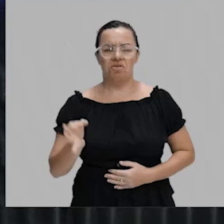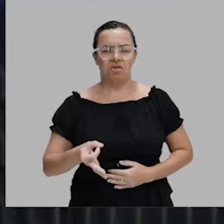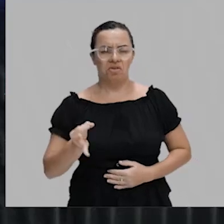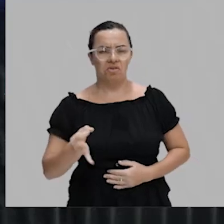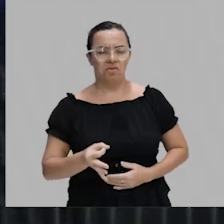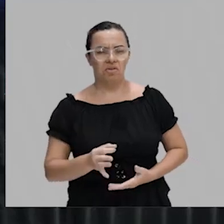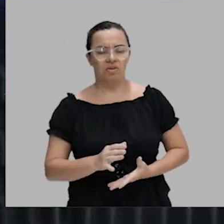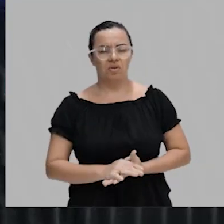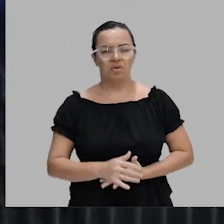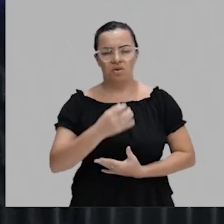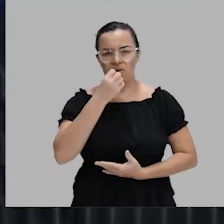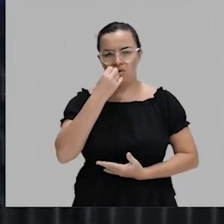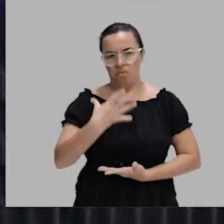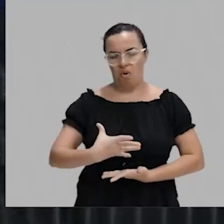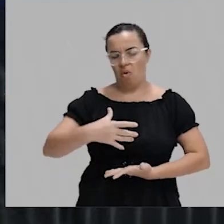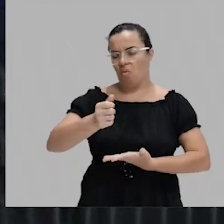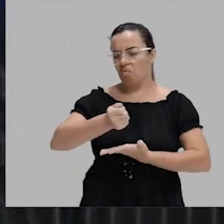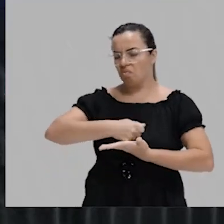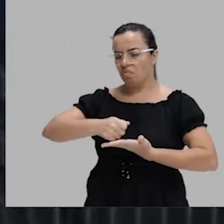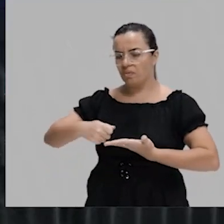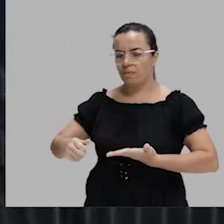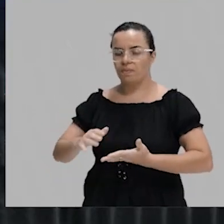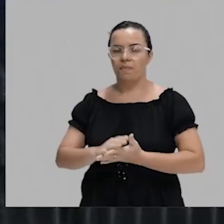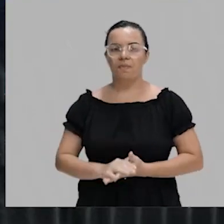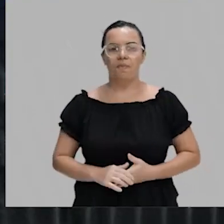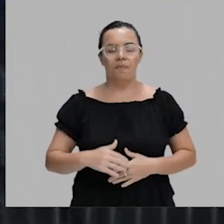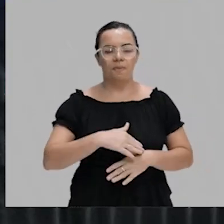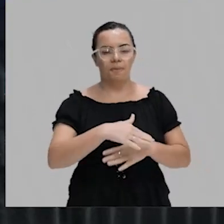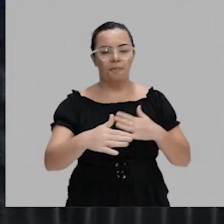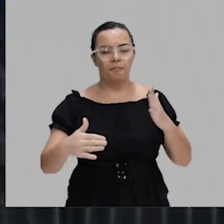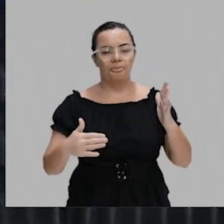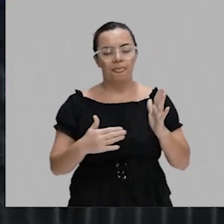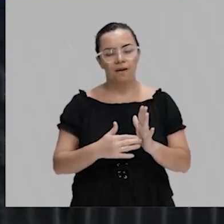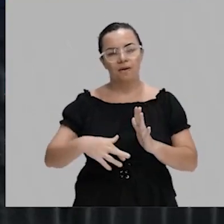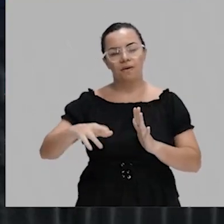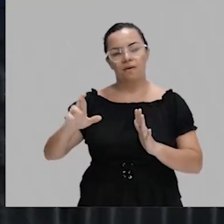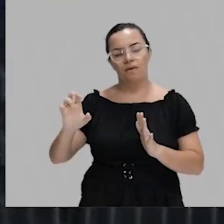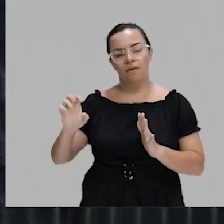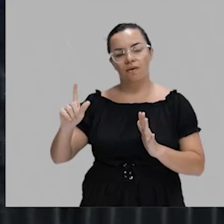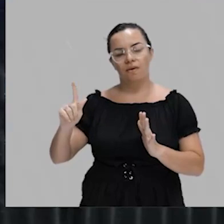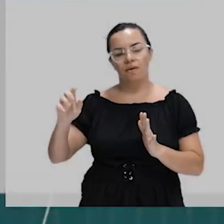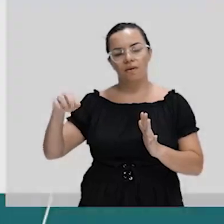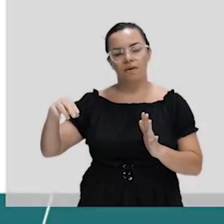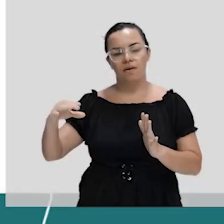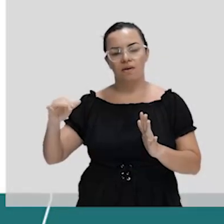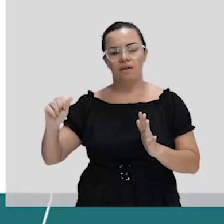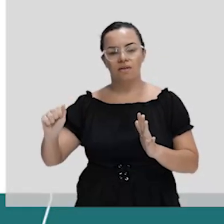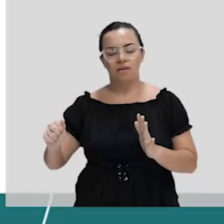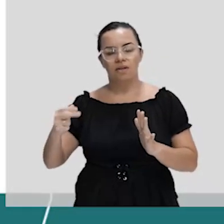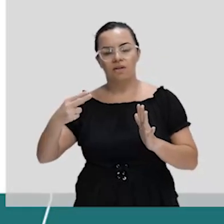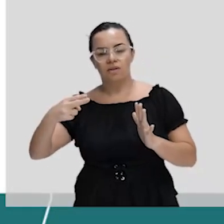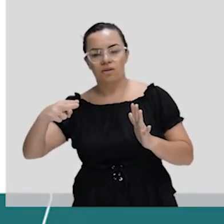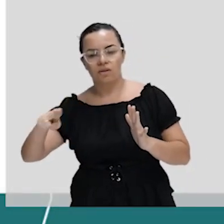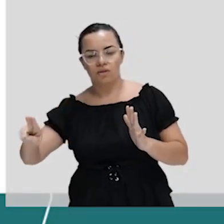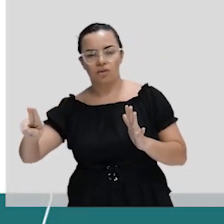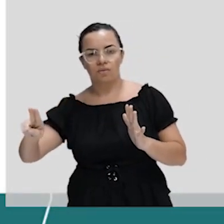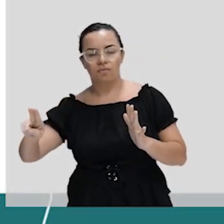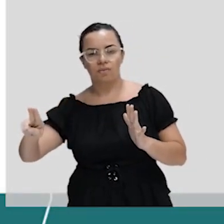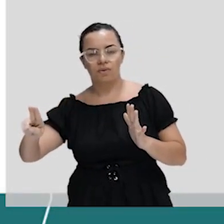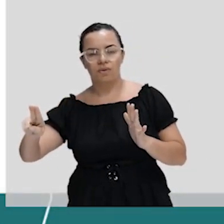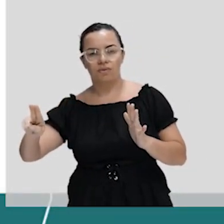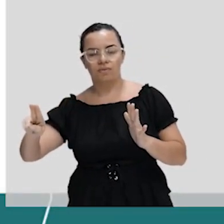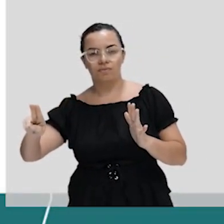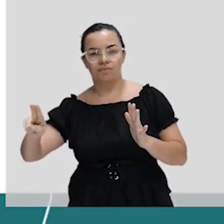vai se tornar um bom escritor. Tudo isso para falar de regência nominal, ó, regência.